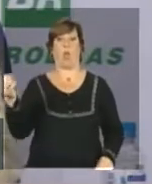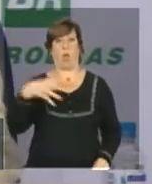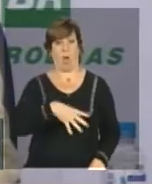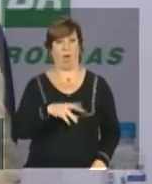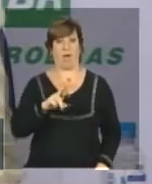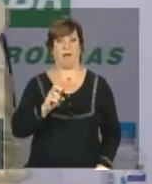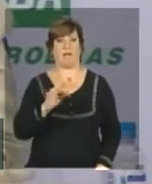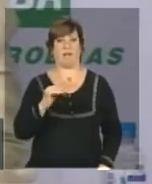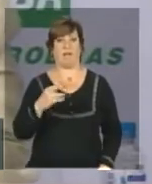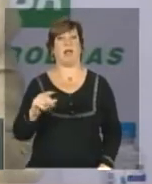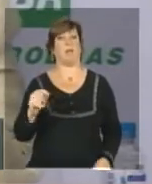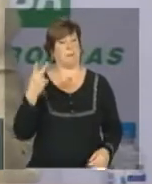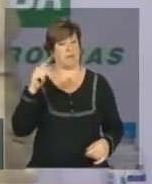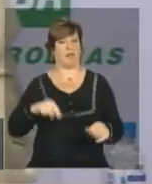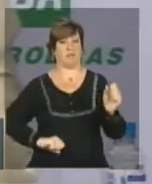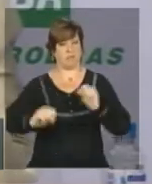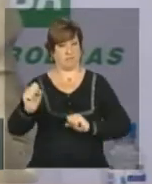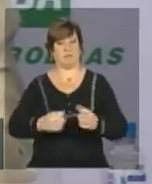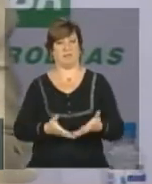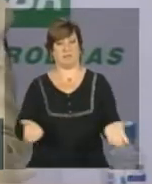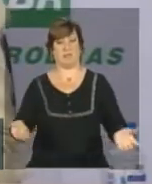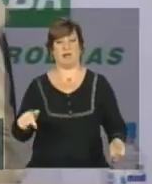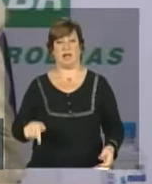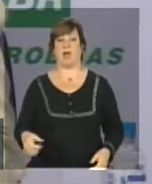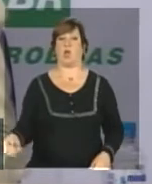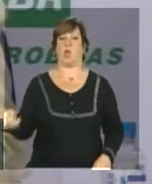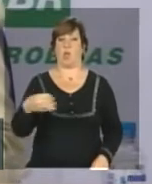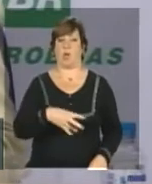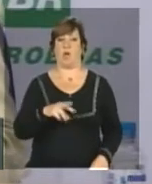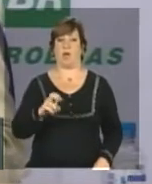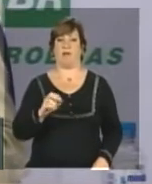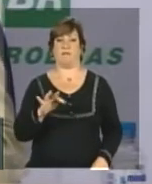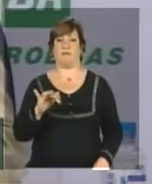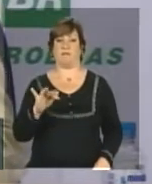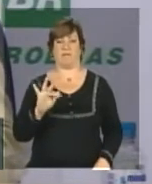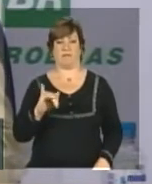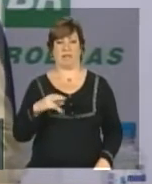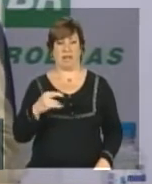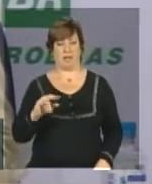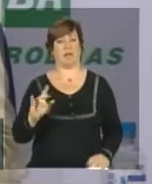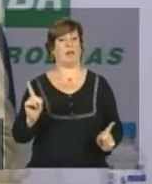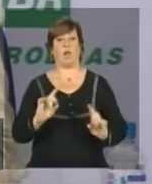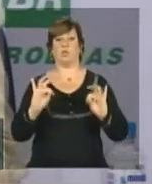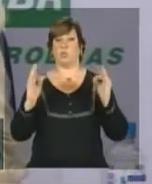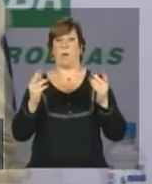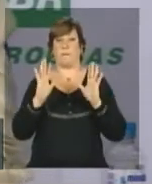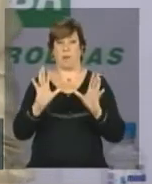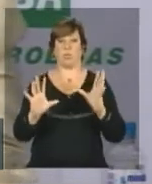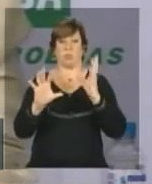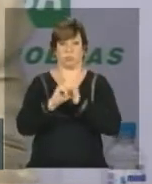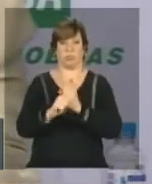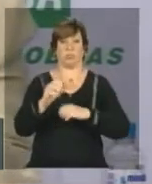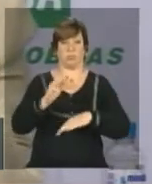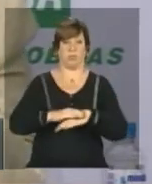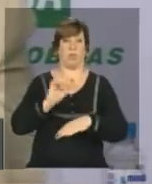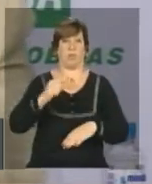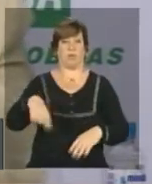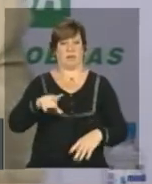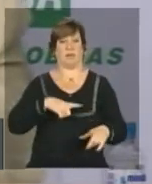refinarias para acontecer. Essas refinarias, não todas, mas um volume expressivo do que elas vão estar